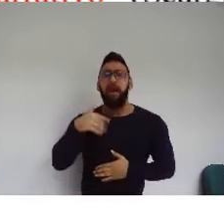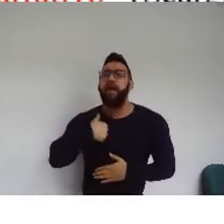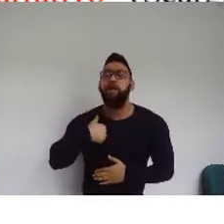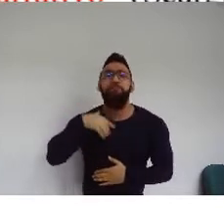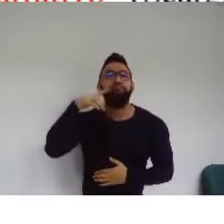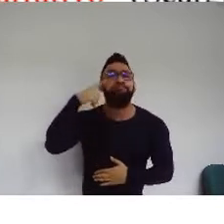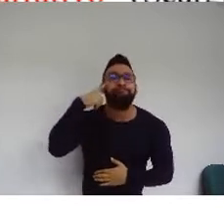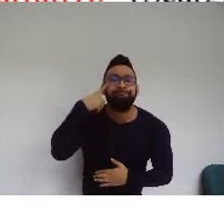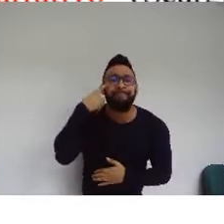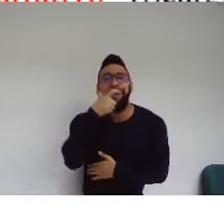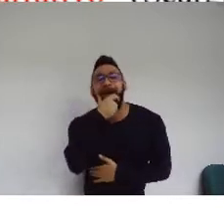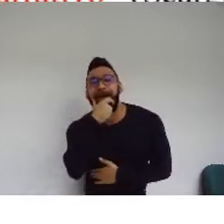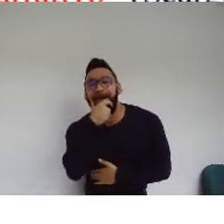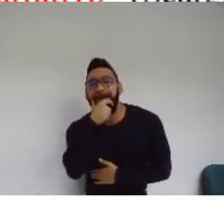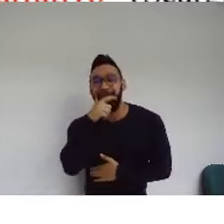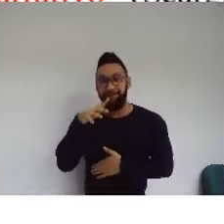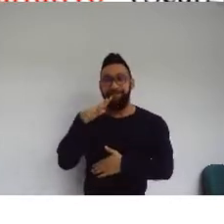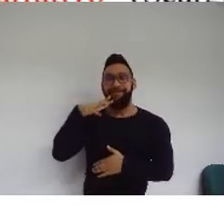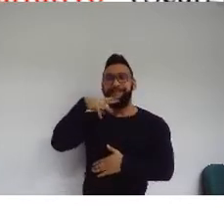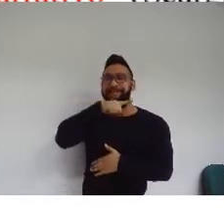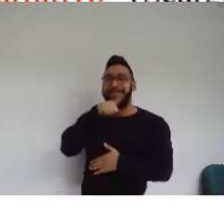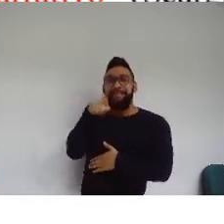desses sentidos, né?